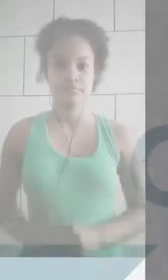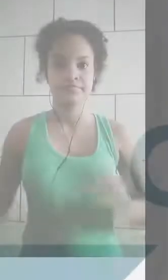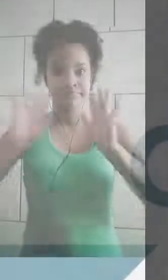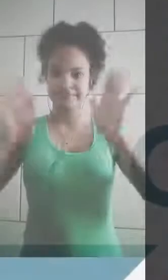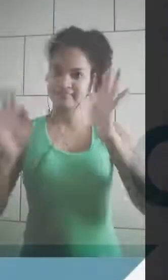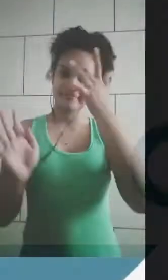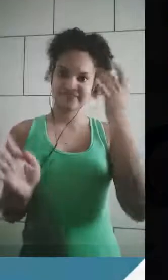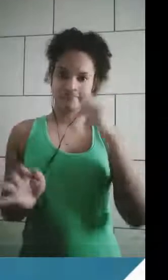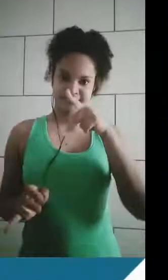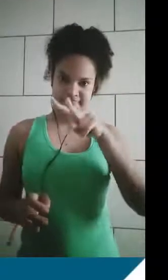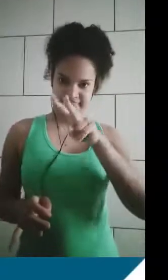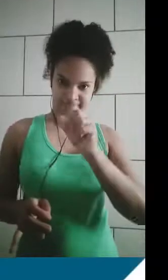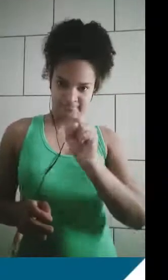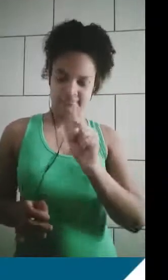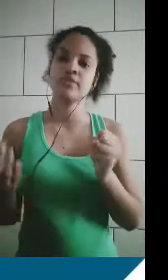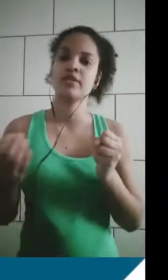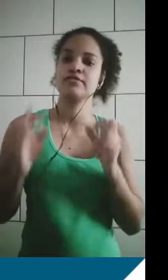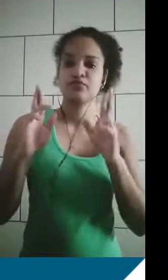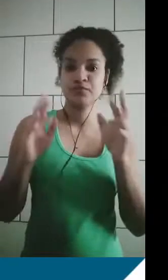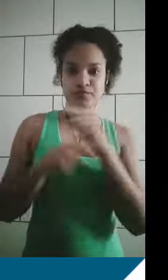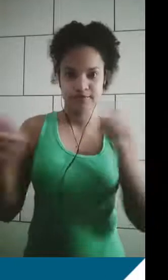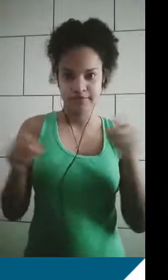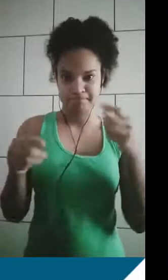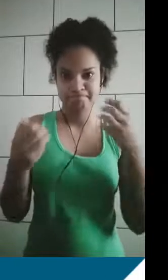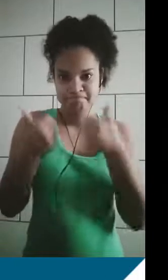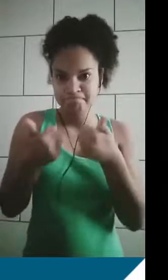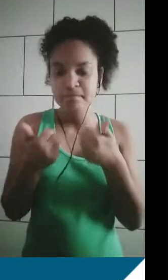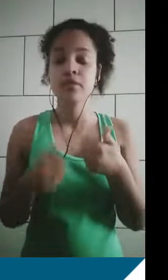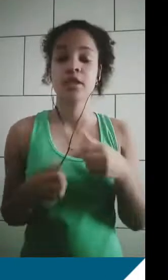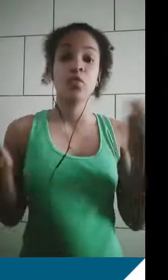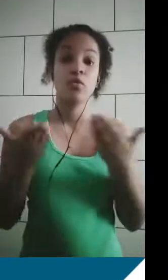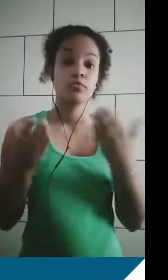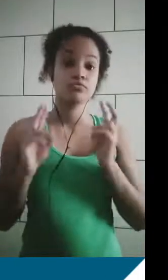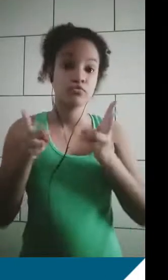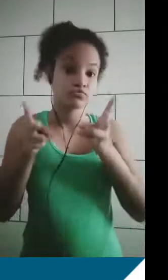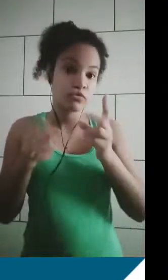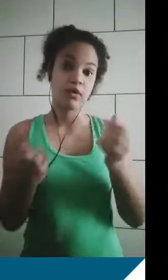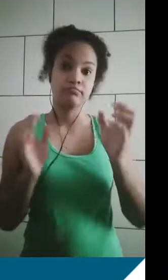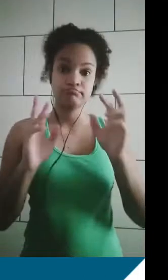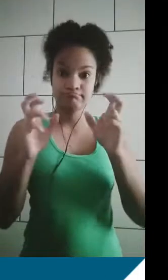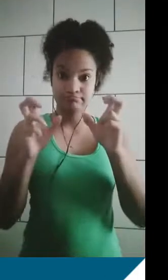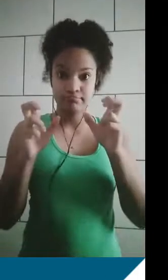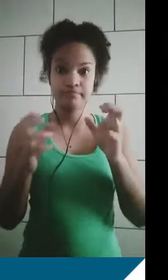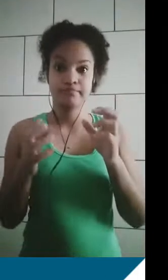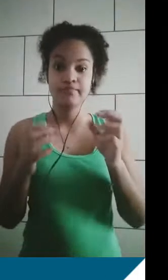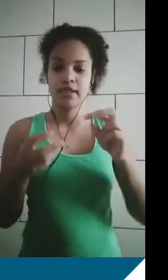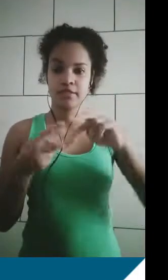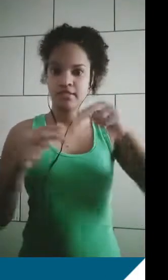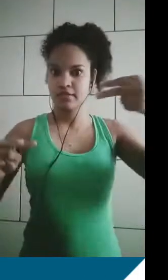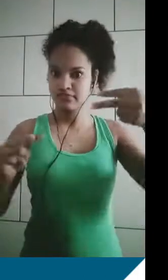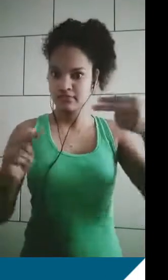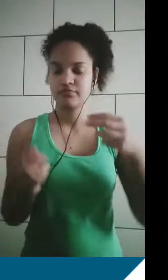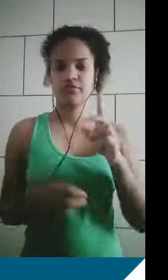Fala galera do PVS, espero que todos estejam bem. Na aula de hoje a gente dá sequência ao estudo do material genético e começa a ver